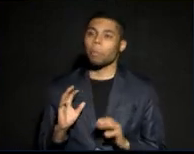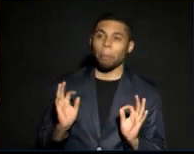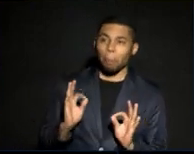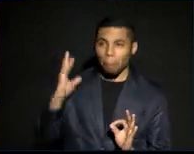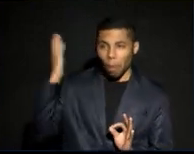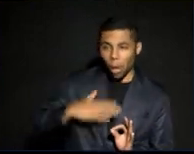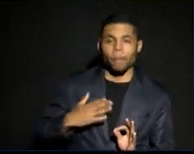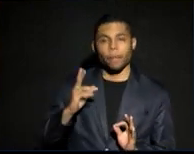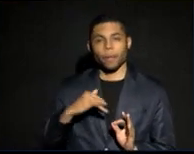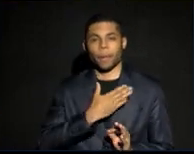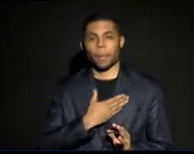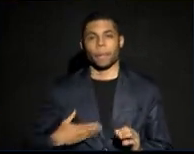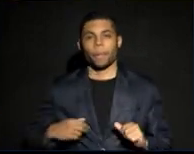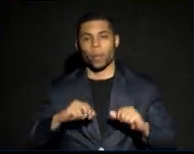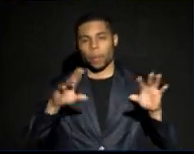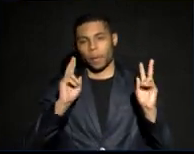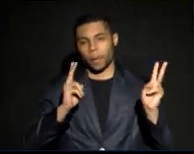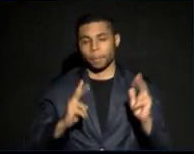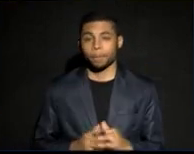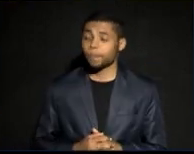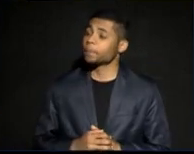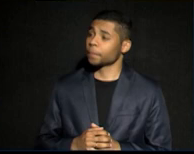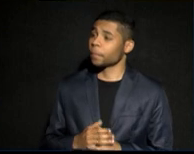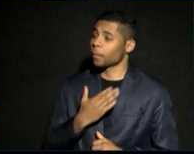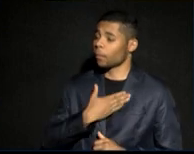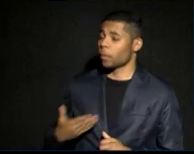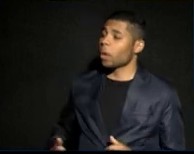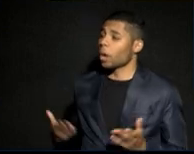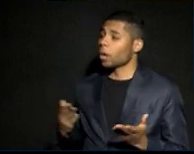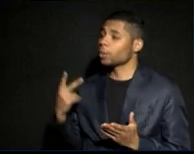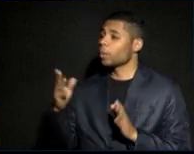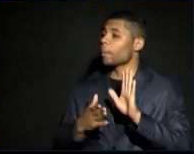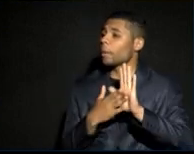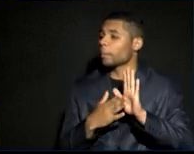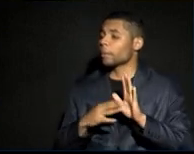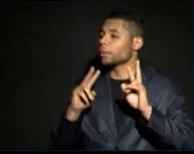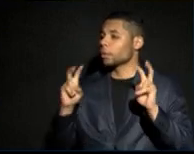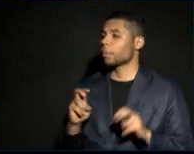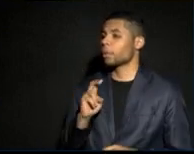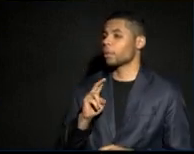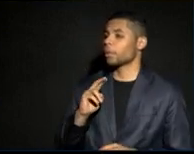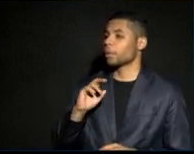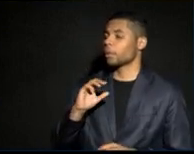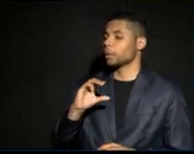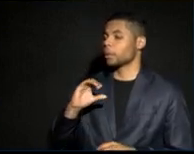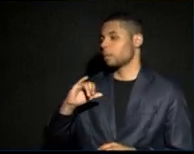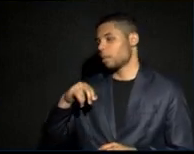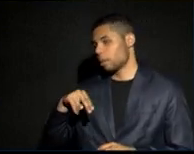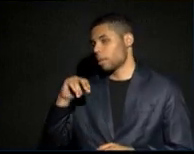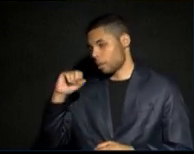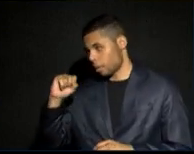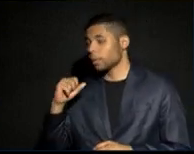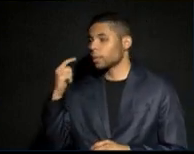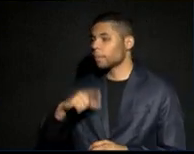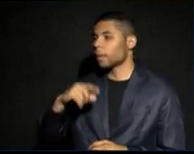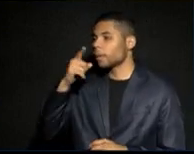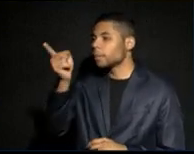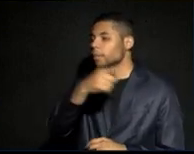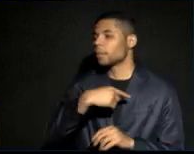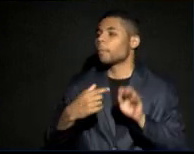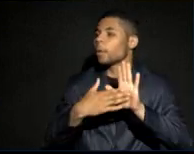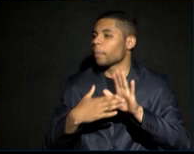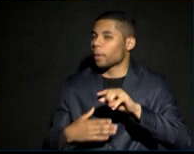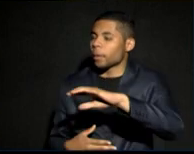pública o governador Eu queria saber um pouco da sua proposta essa do SMS dos impostos para as